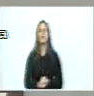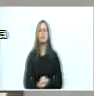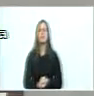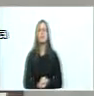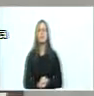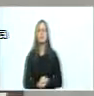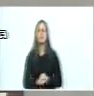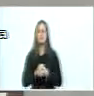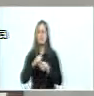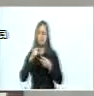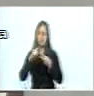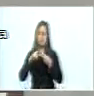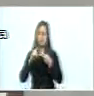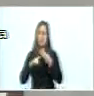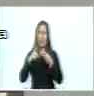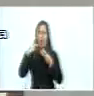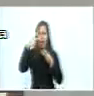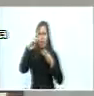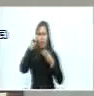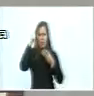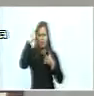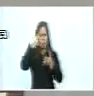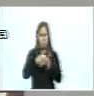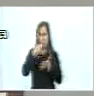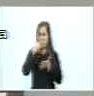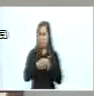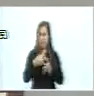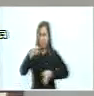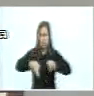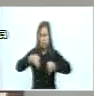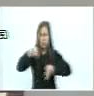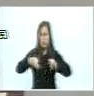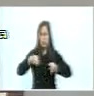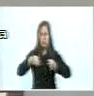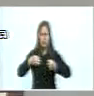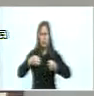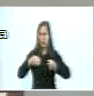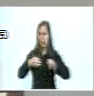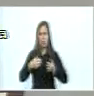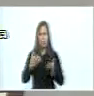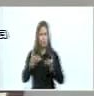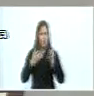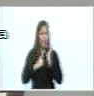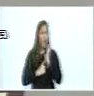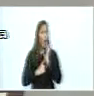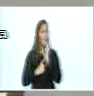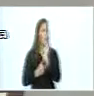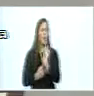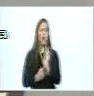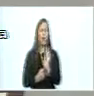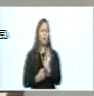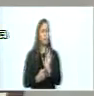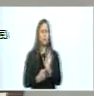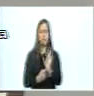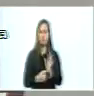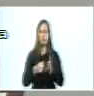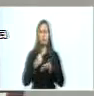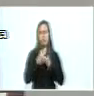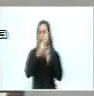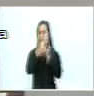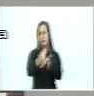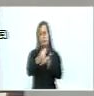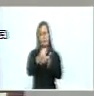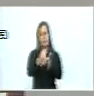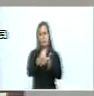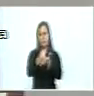alguns promotores, defensores, você não vê manifestando apoio para que se traga a regional para